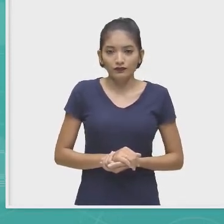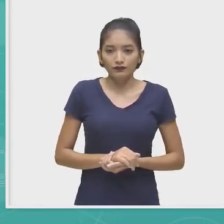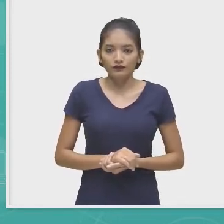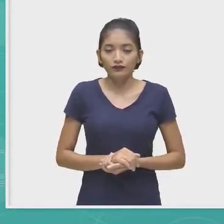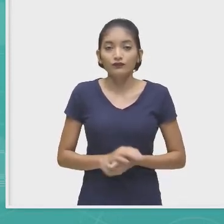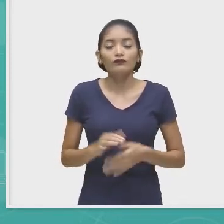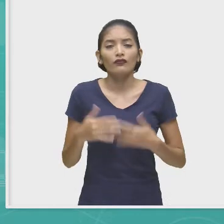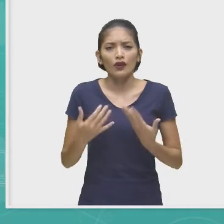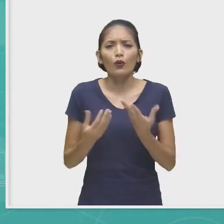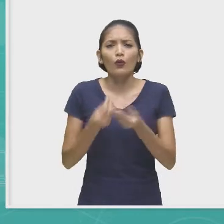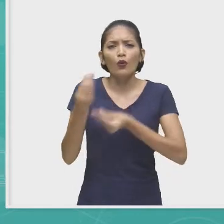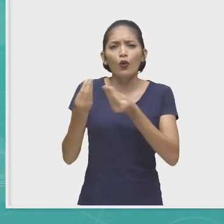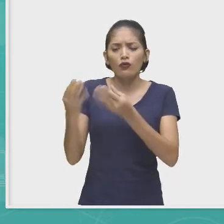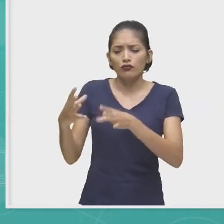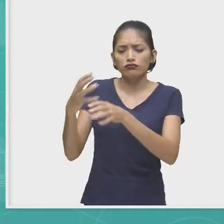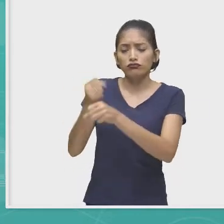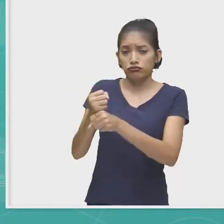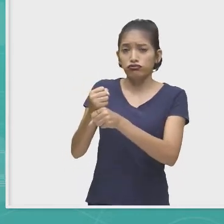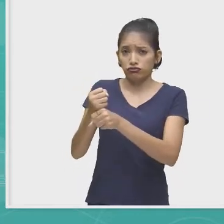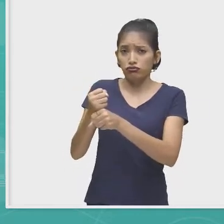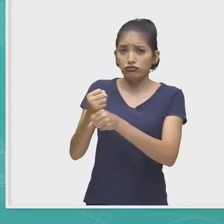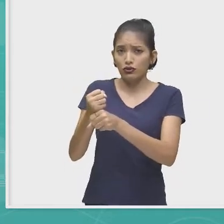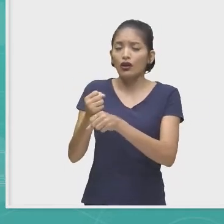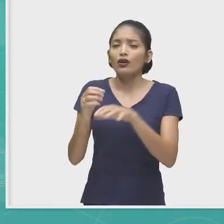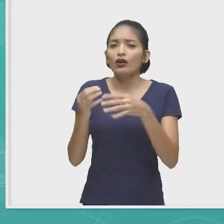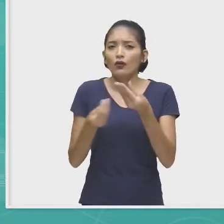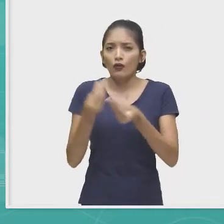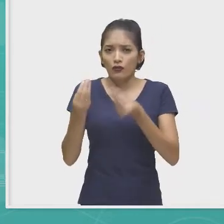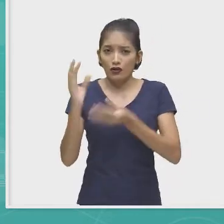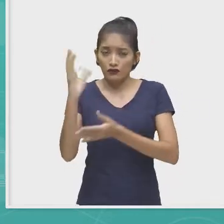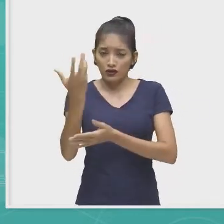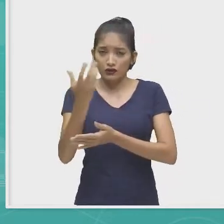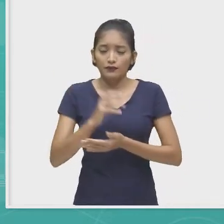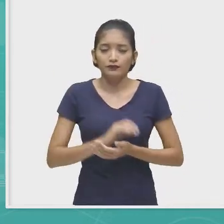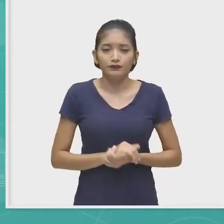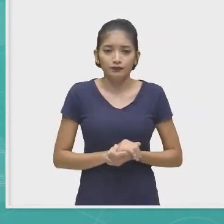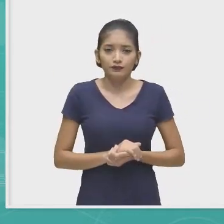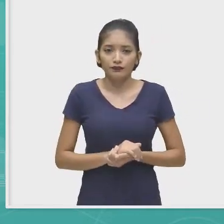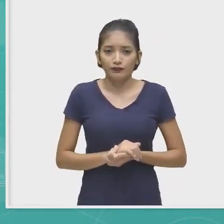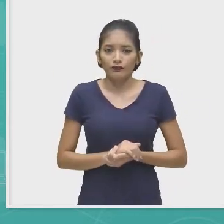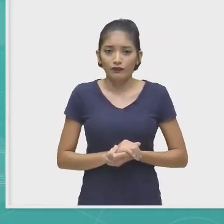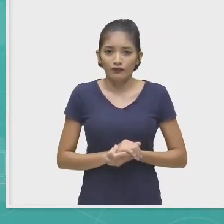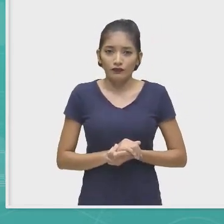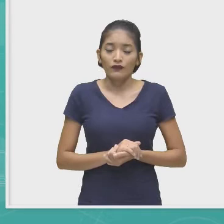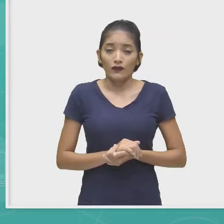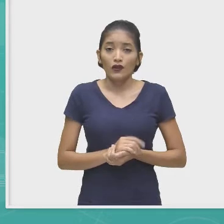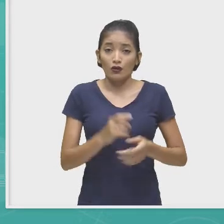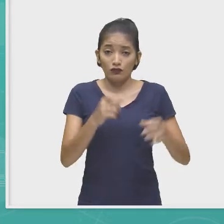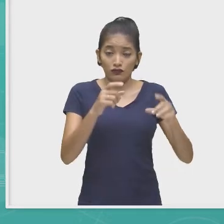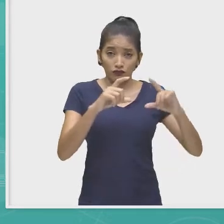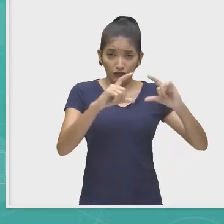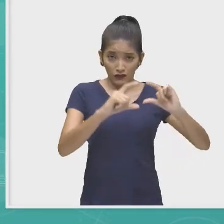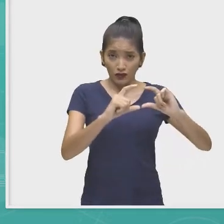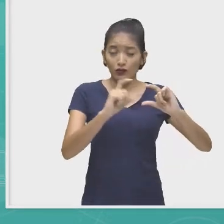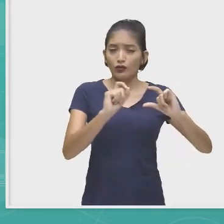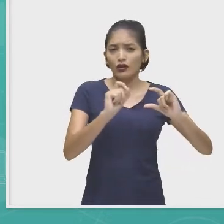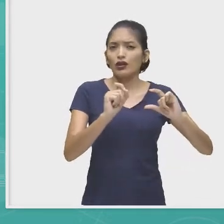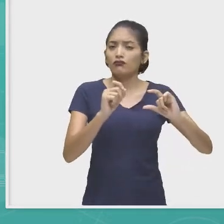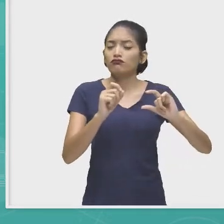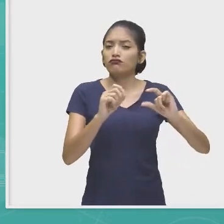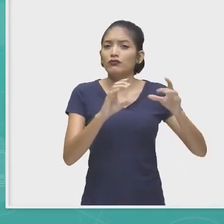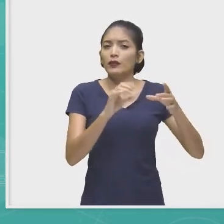podemos resolver esse problema da seguinte forma. Parcela desconhecida, no caso aqui do nosso contexto,